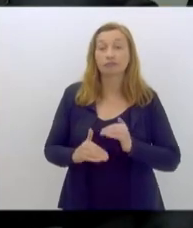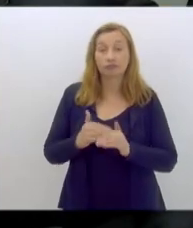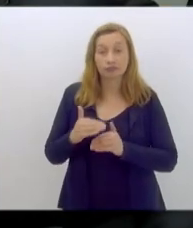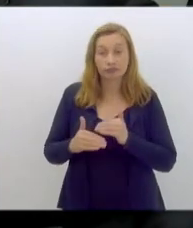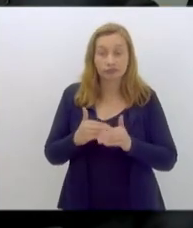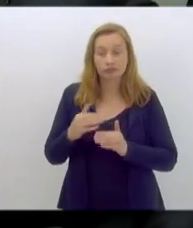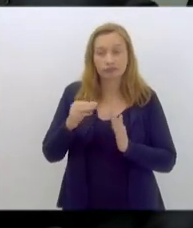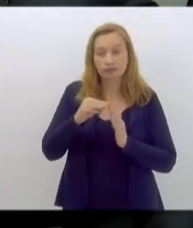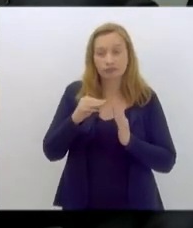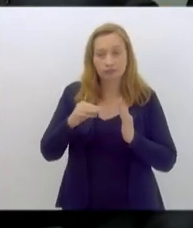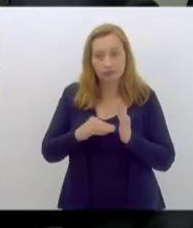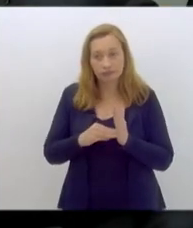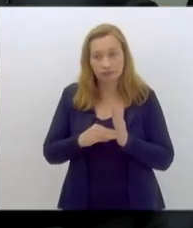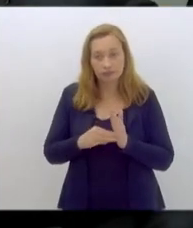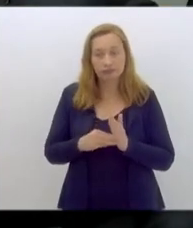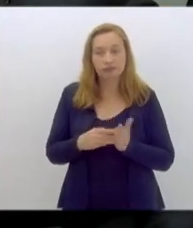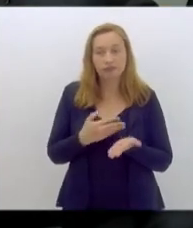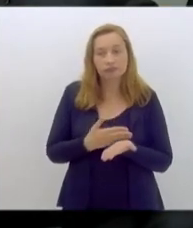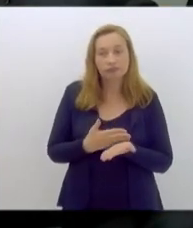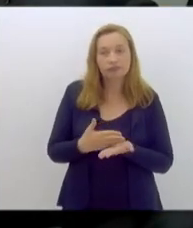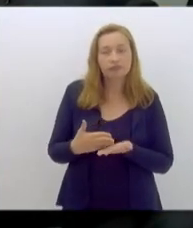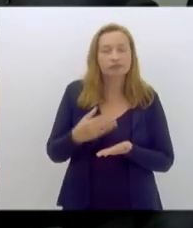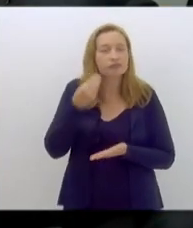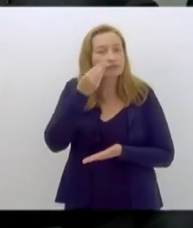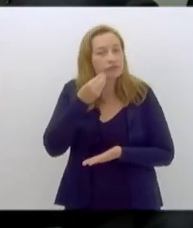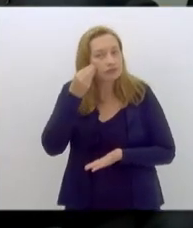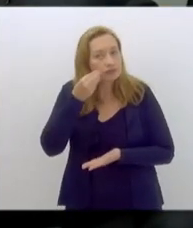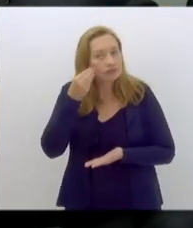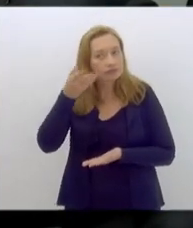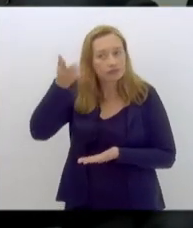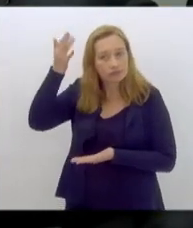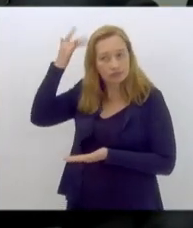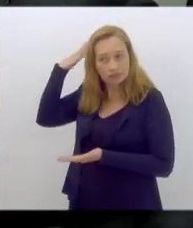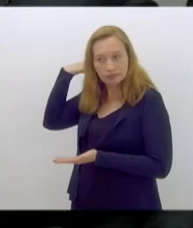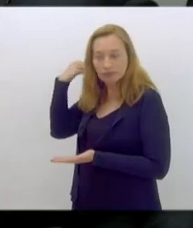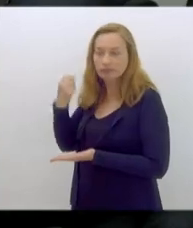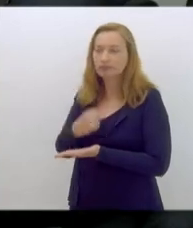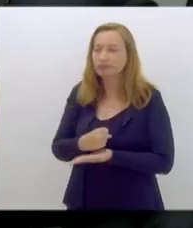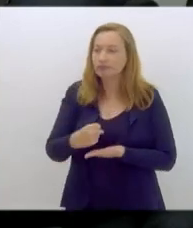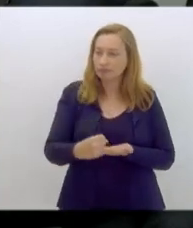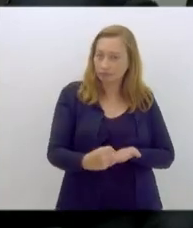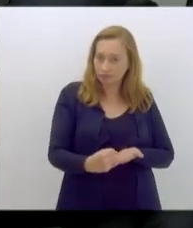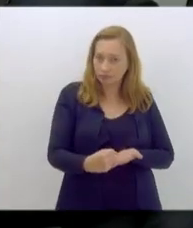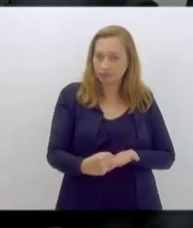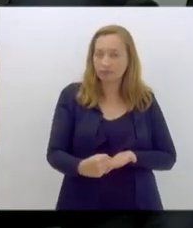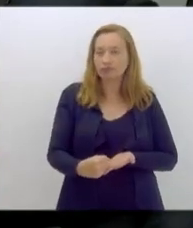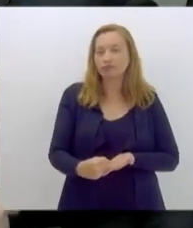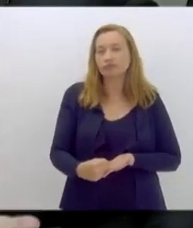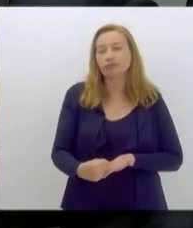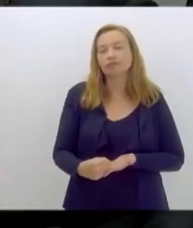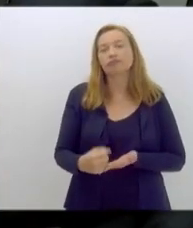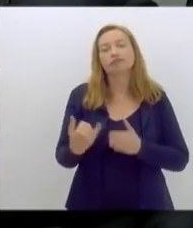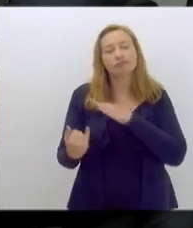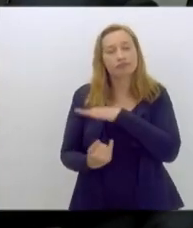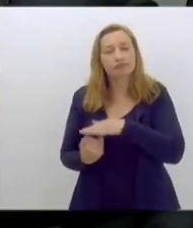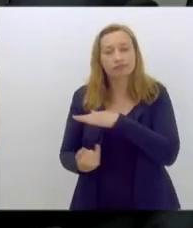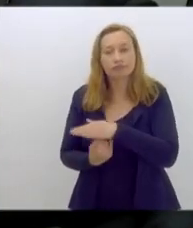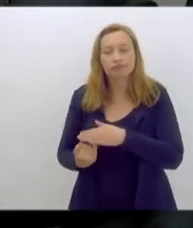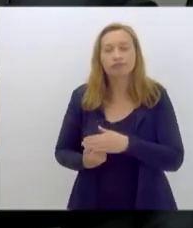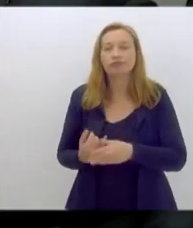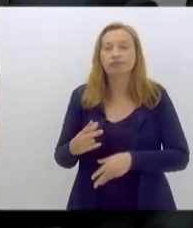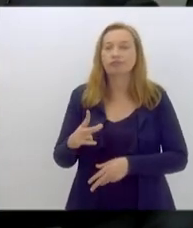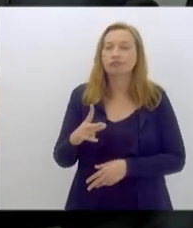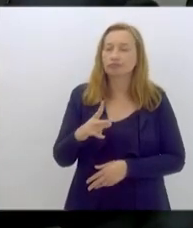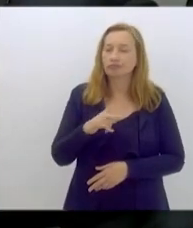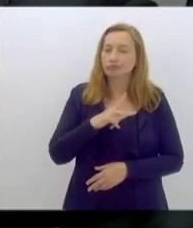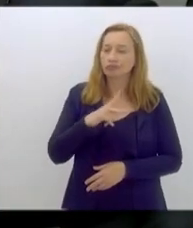uma metodologia a partir até de experiências anteriores na contratação de instituições privadas